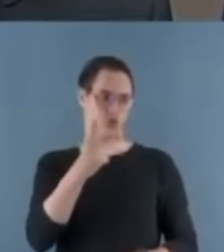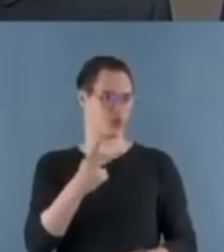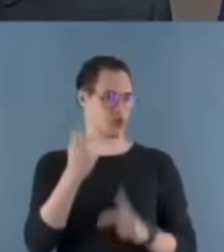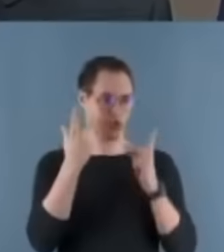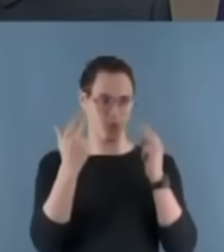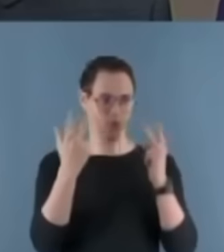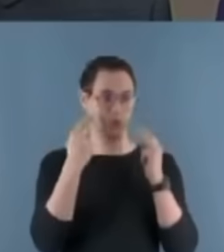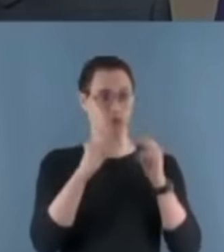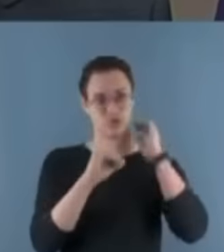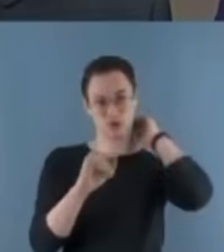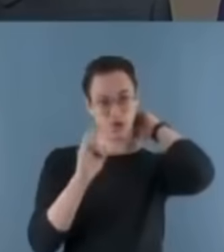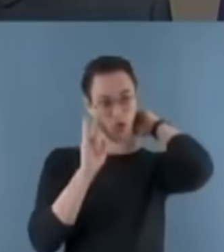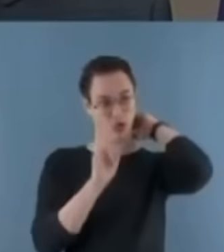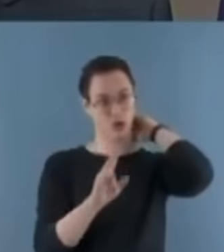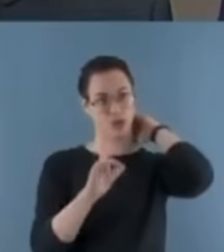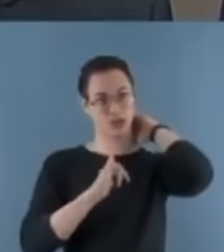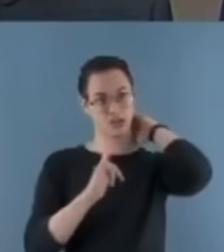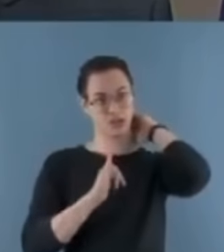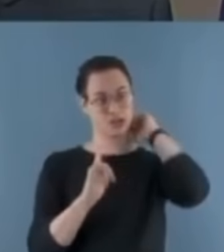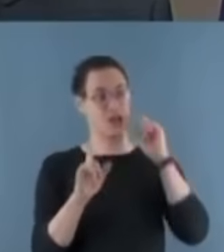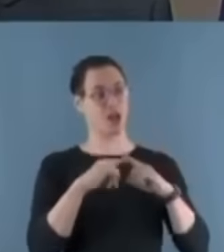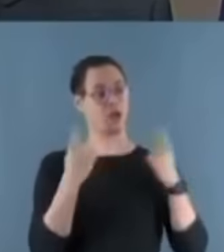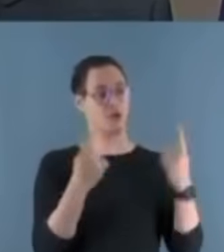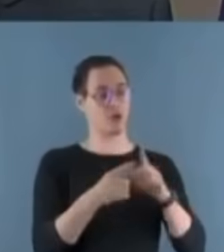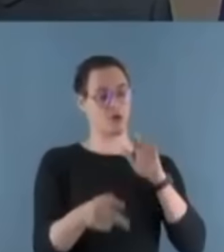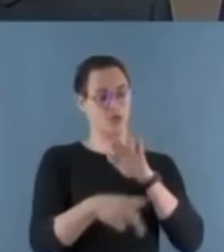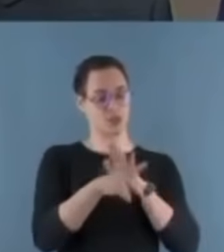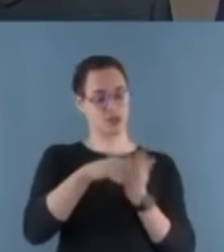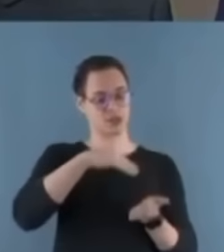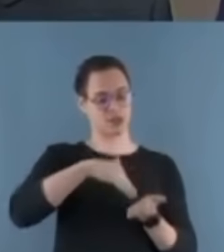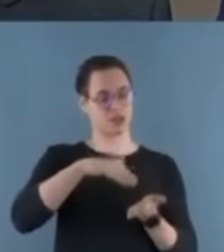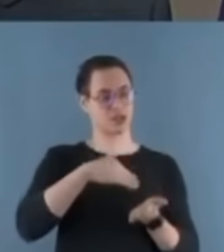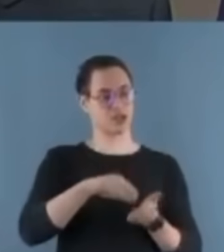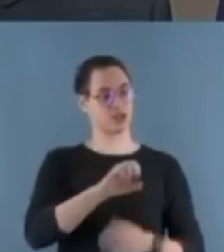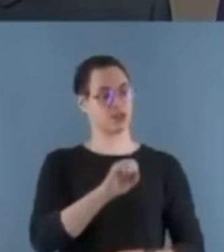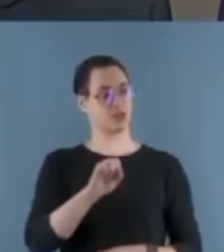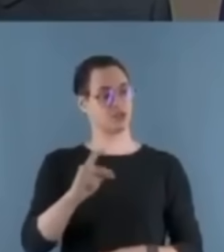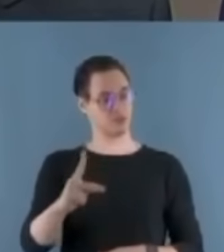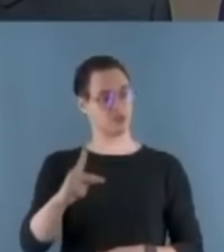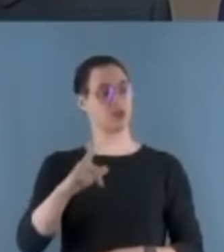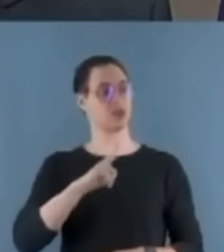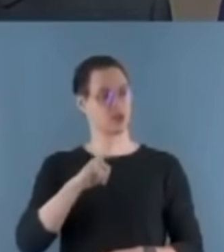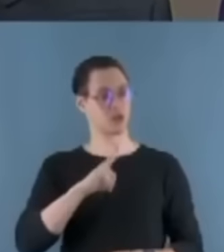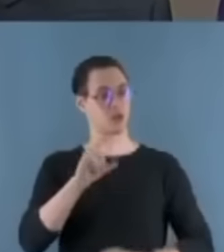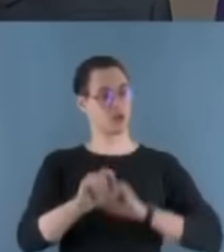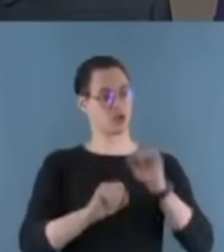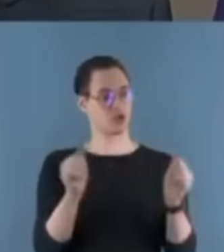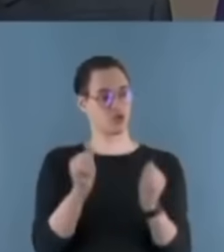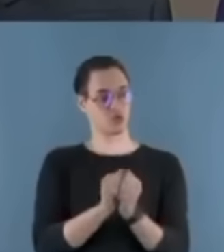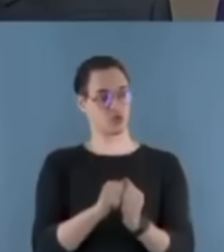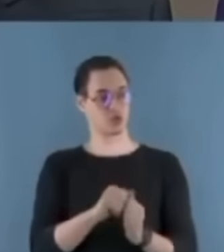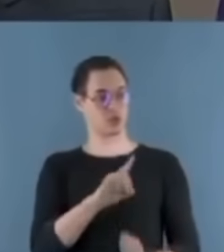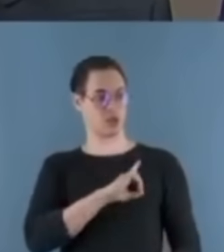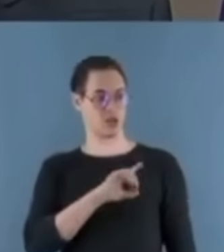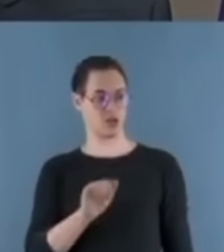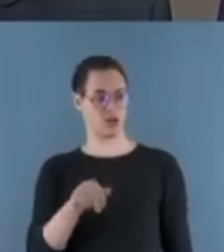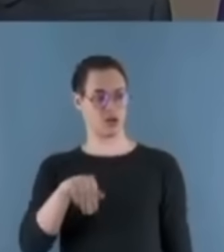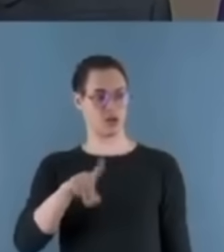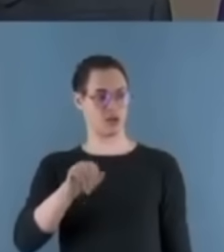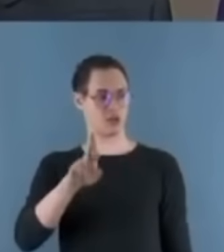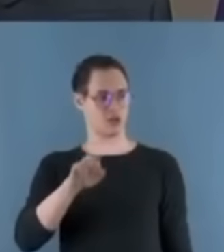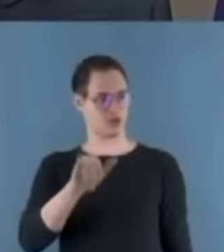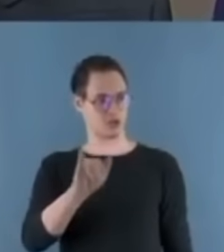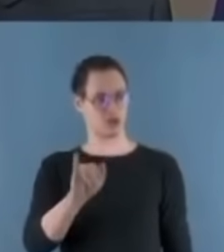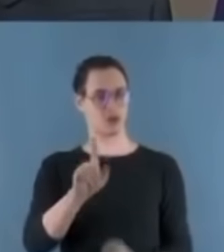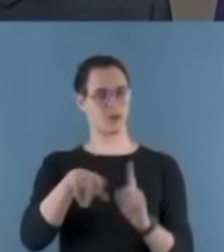Se você pegar a reunião na Secretaria de Segurança Pública com o delegado Andrei, mais o